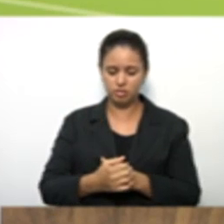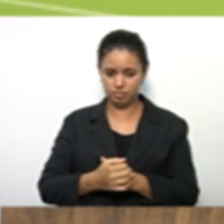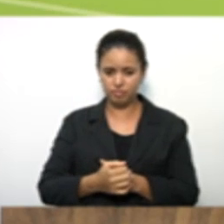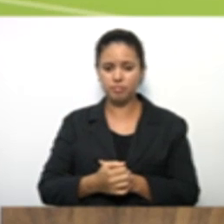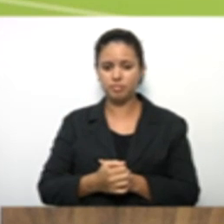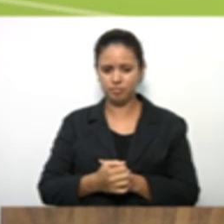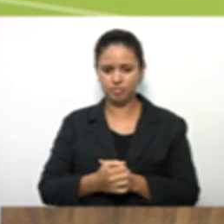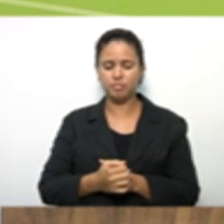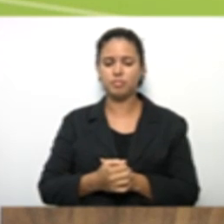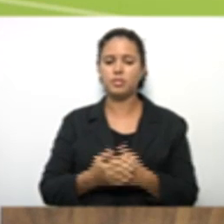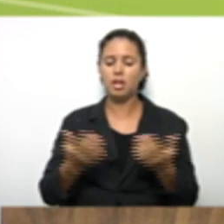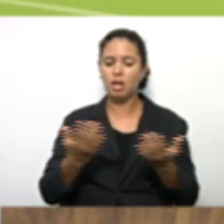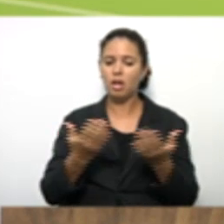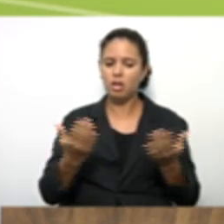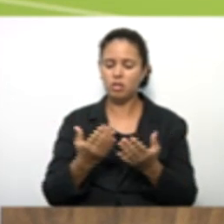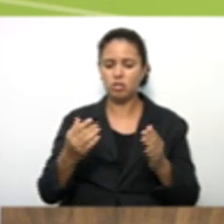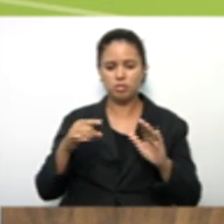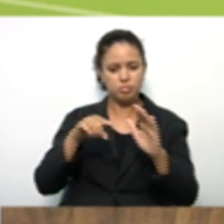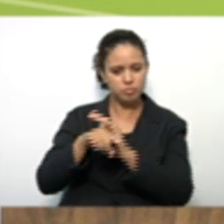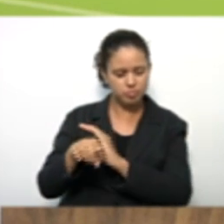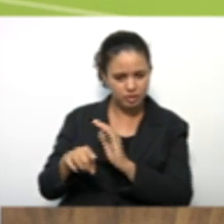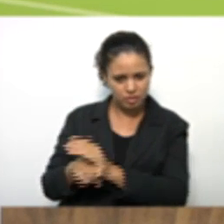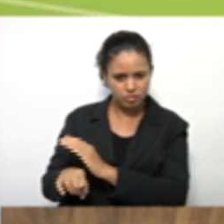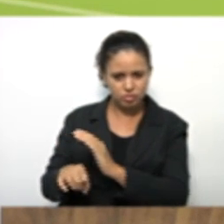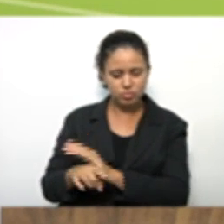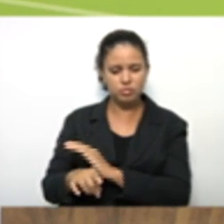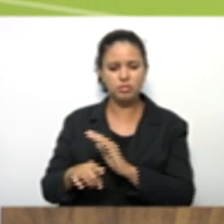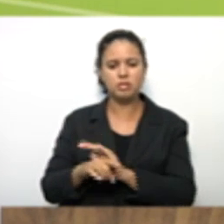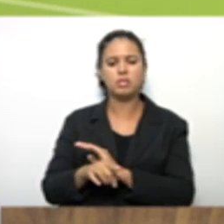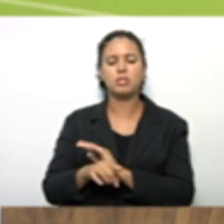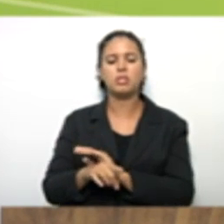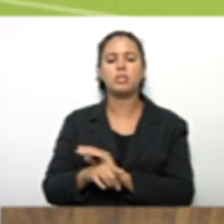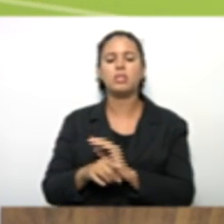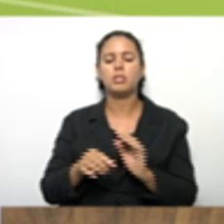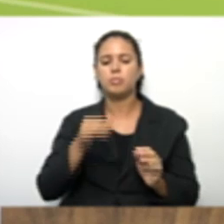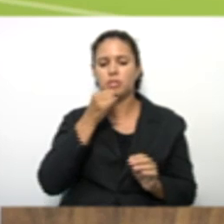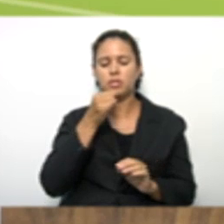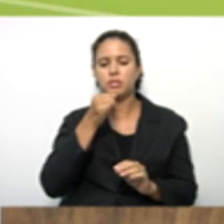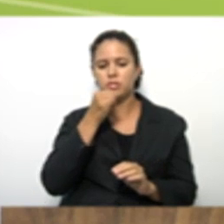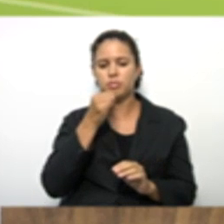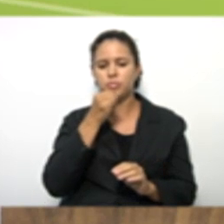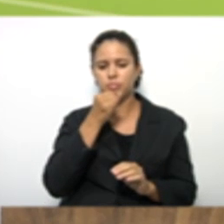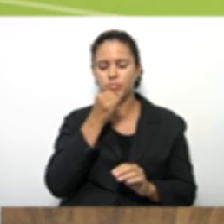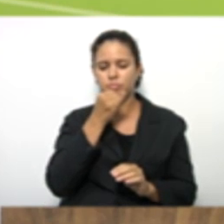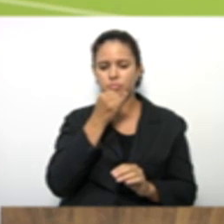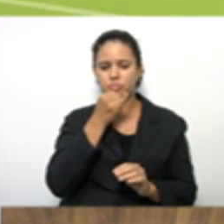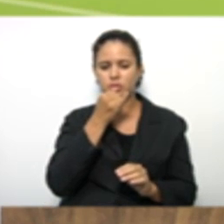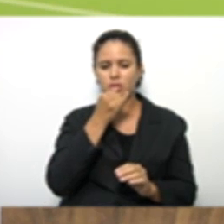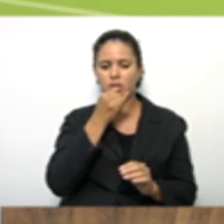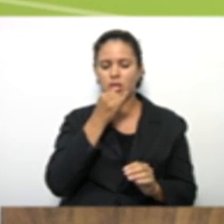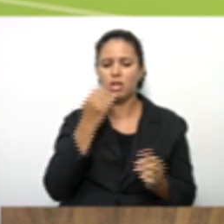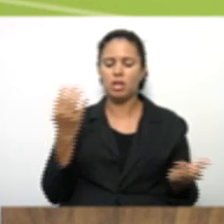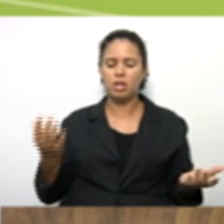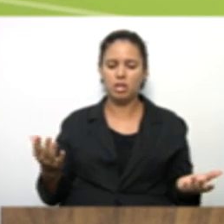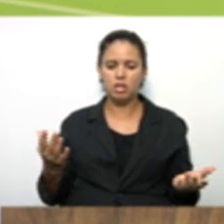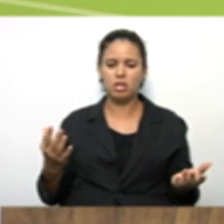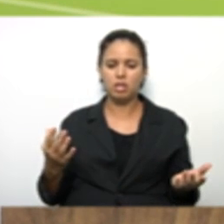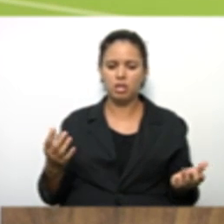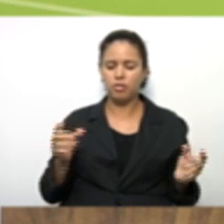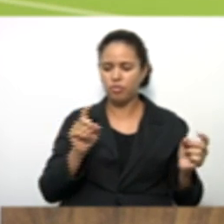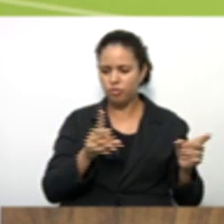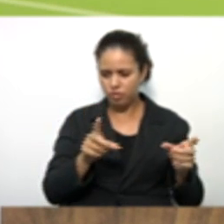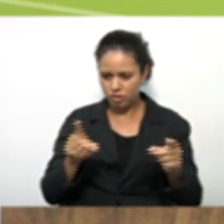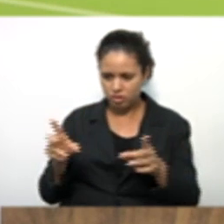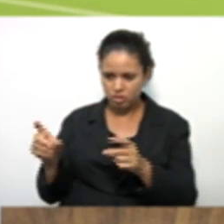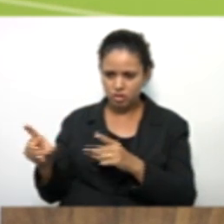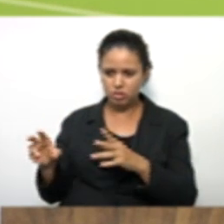esperar aqui no chat, não responde não, professor, vou esperar aqui no chat aqui, quero saber que quando nós expressamos o valor em moeda nacional, quando botamos lá o